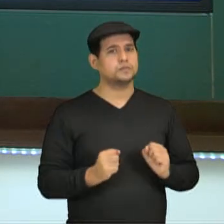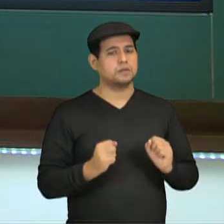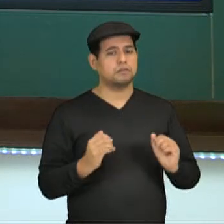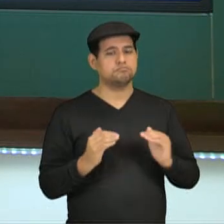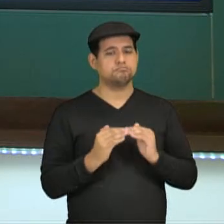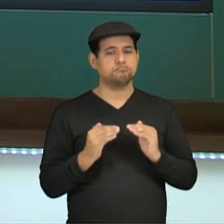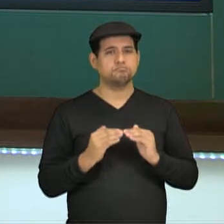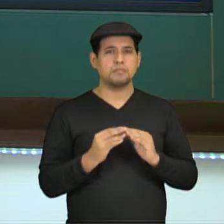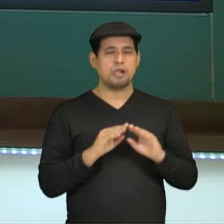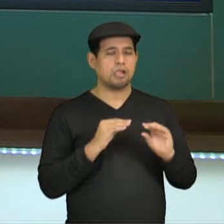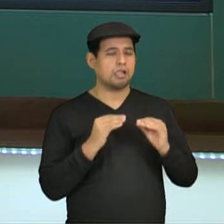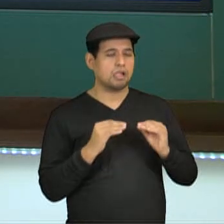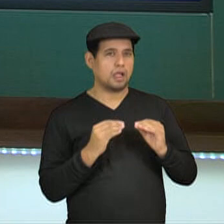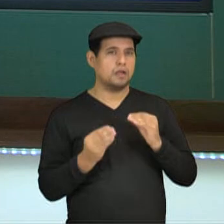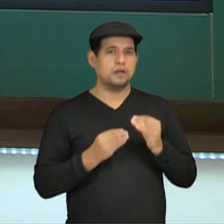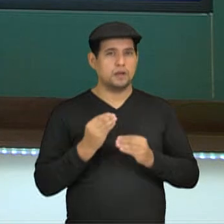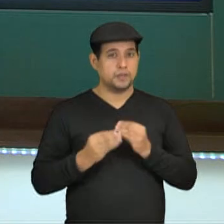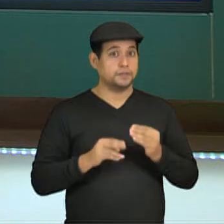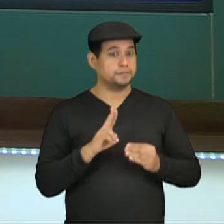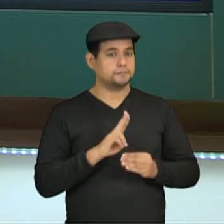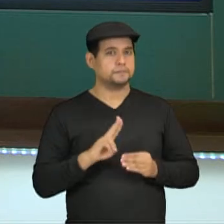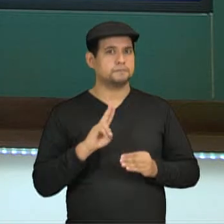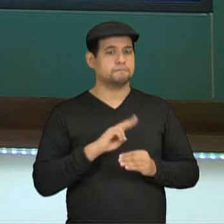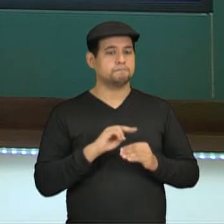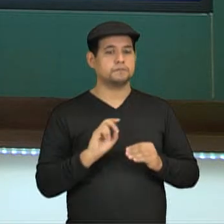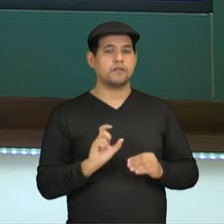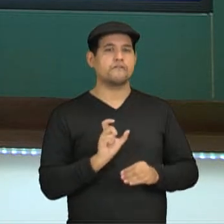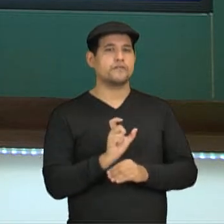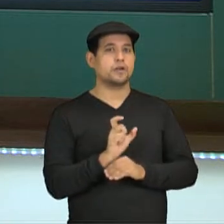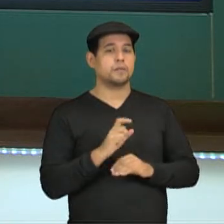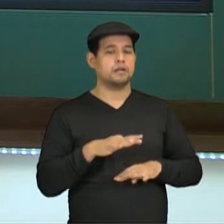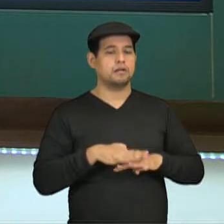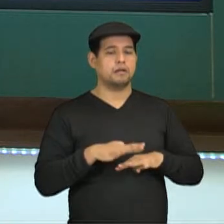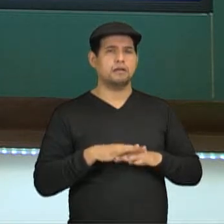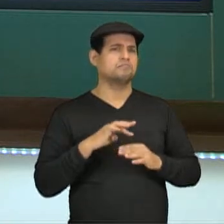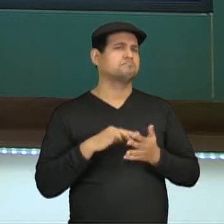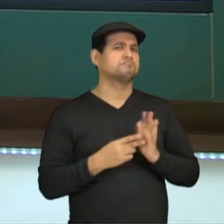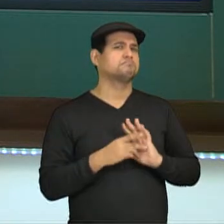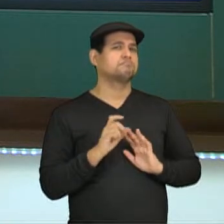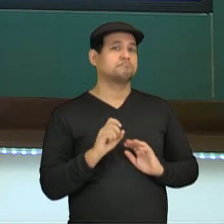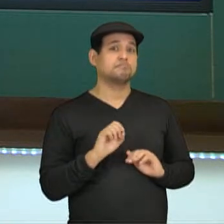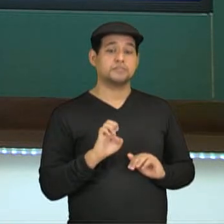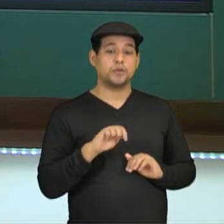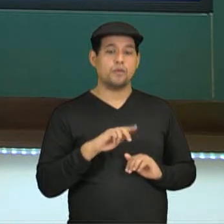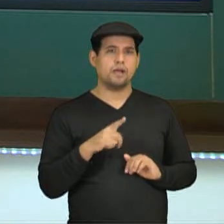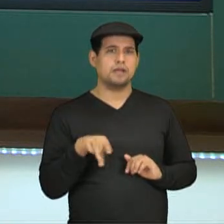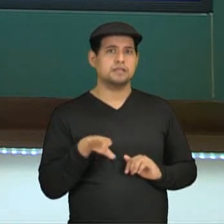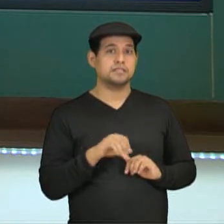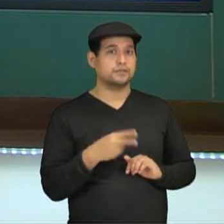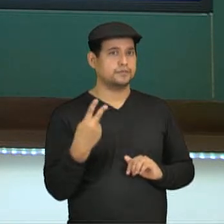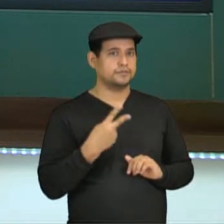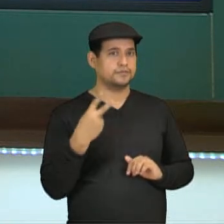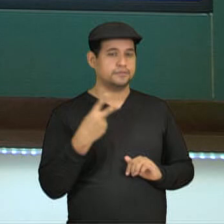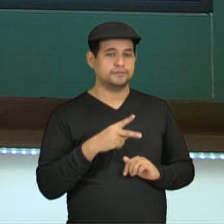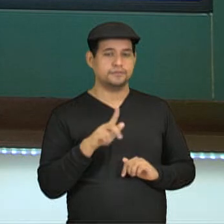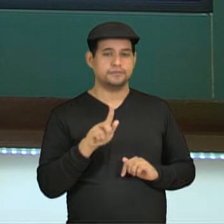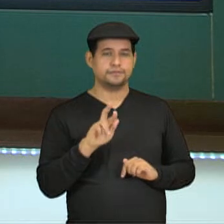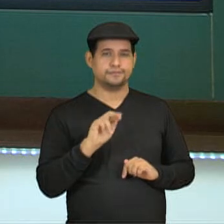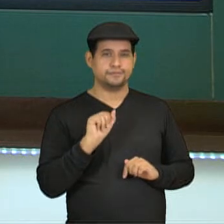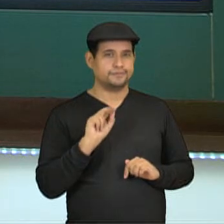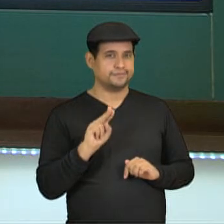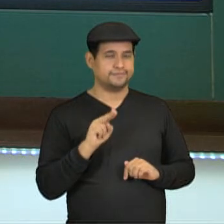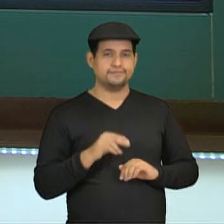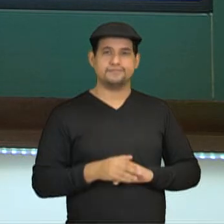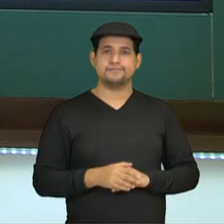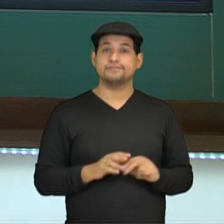encaixar, modelar essa situação em uma fórmula matemática que é equação do segundo grau,